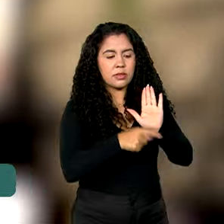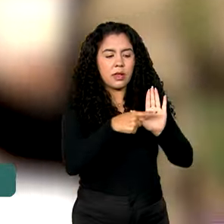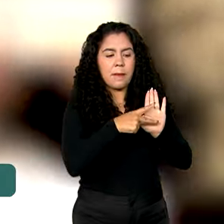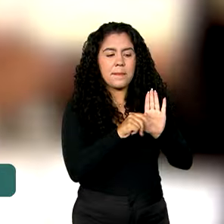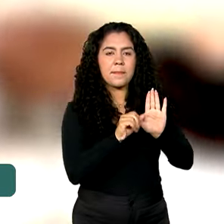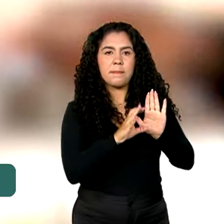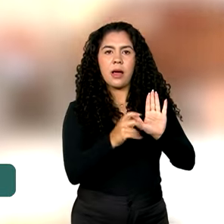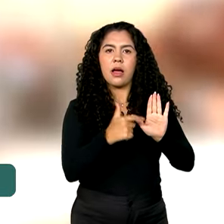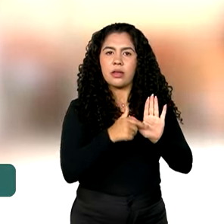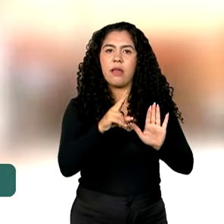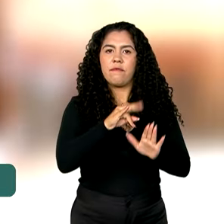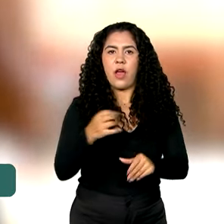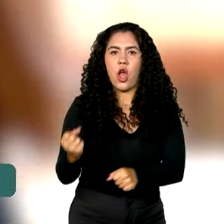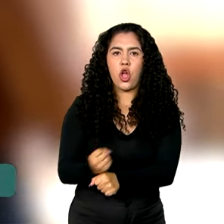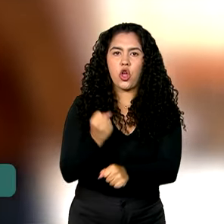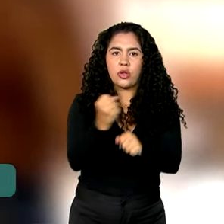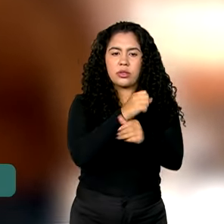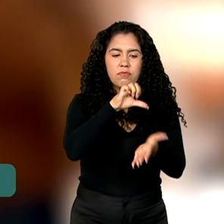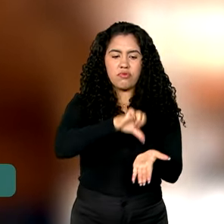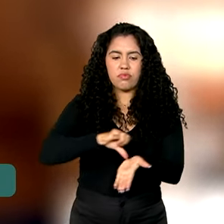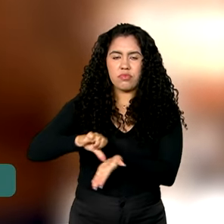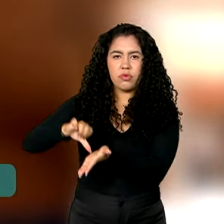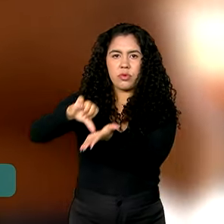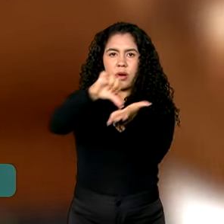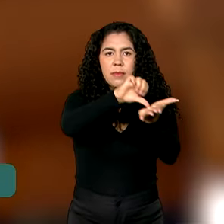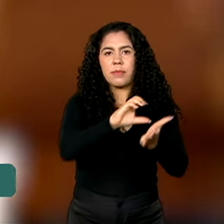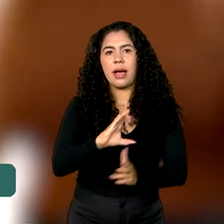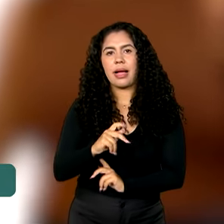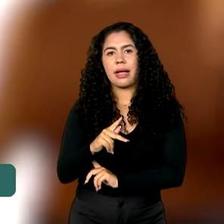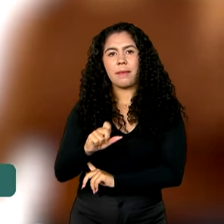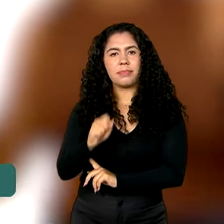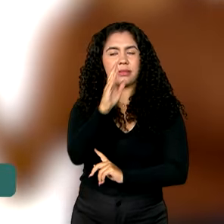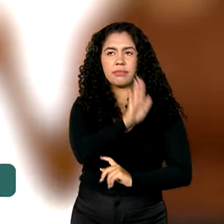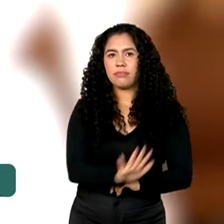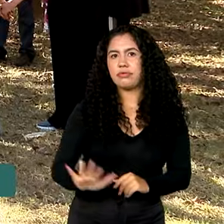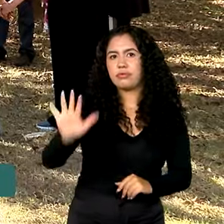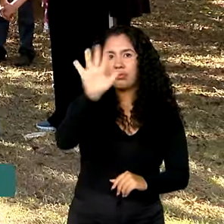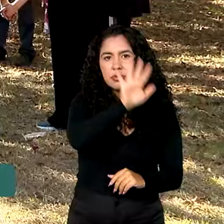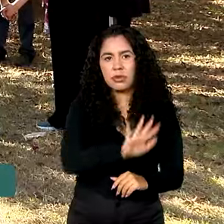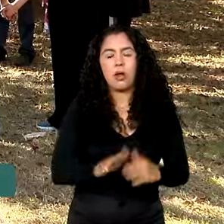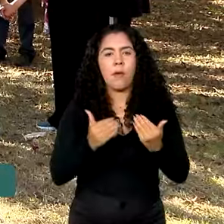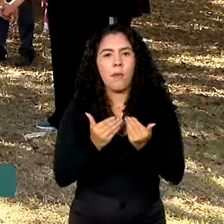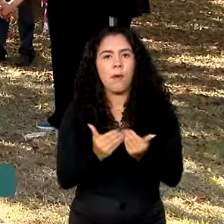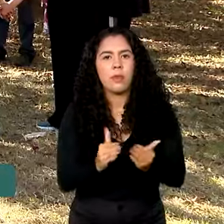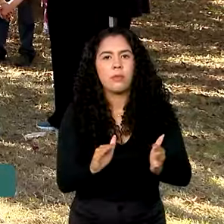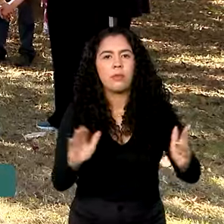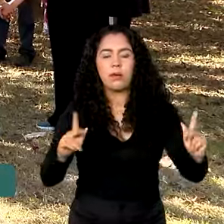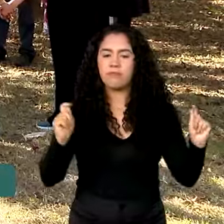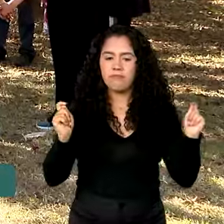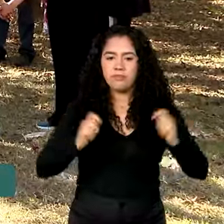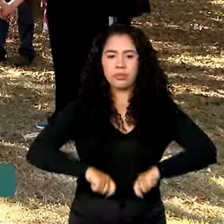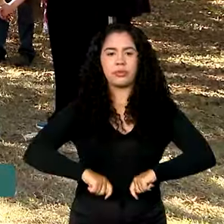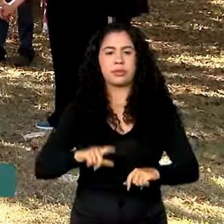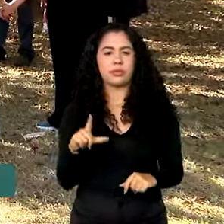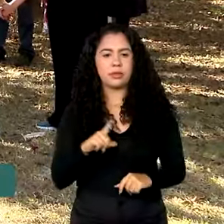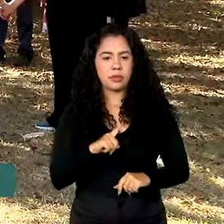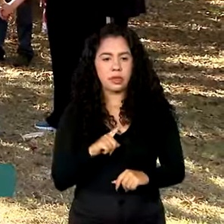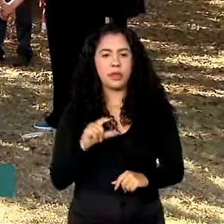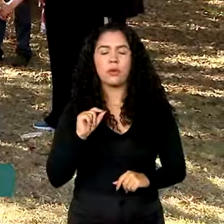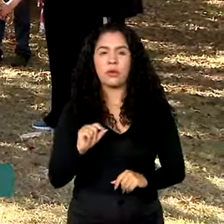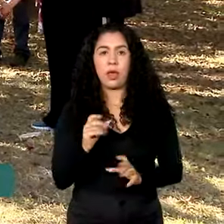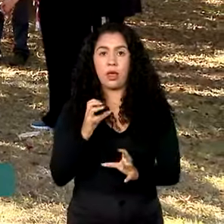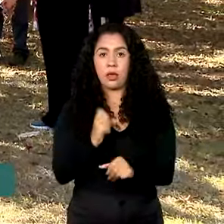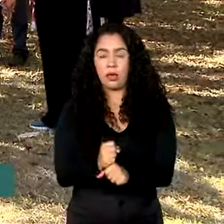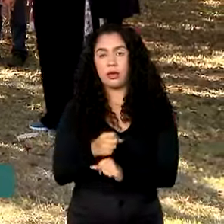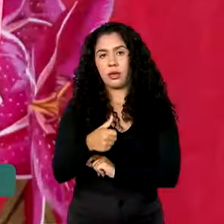150 novos CAPs em todo o país. Essa ampliação tem potencial para incluir